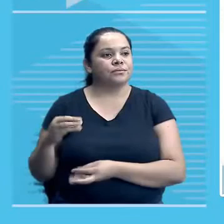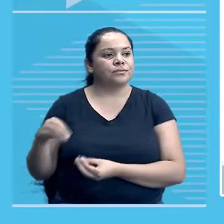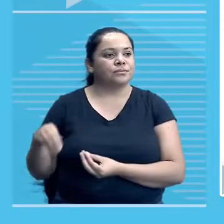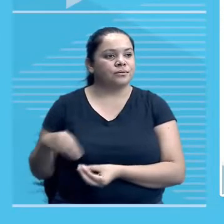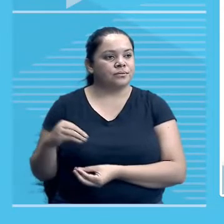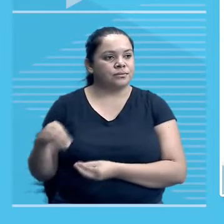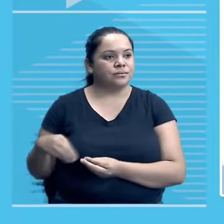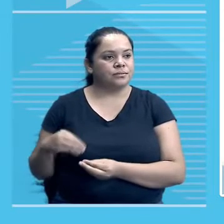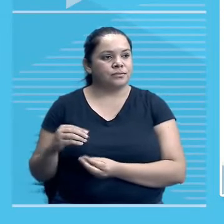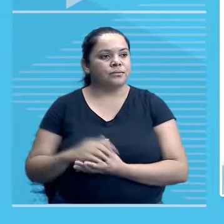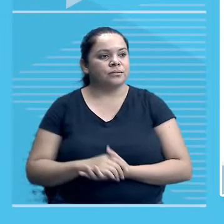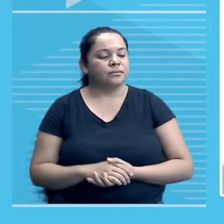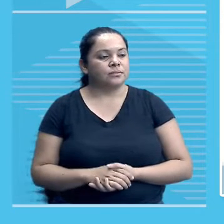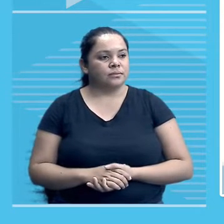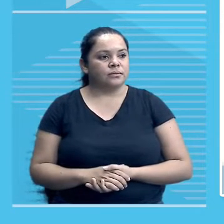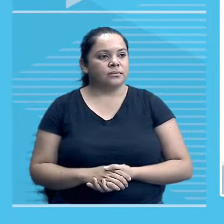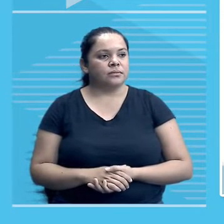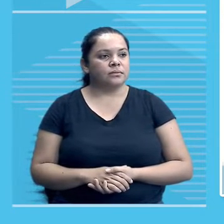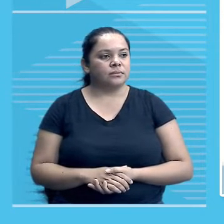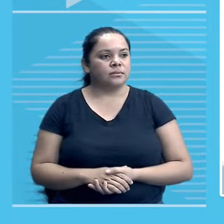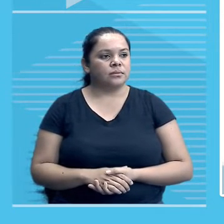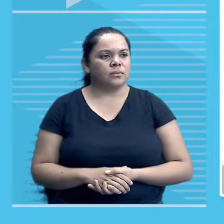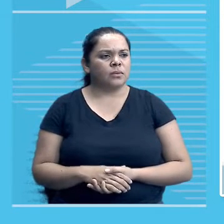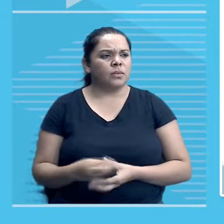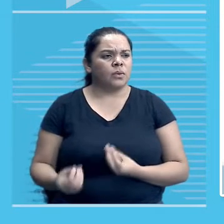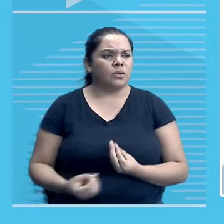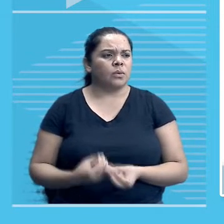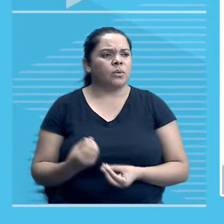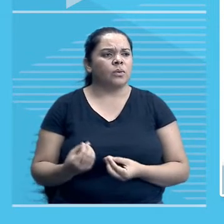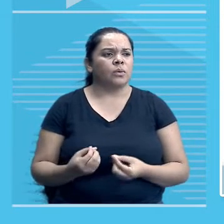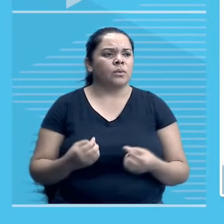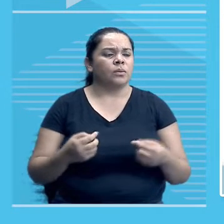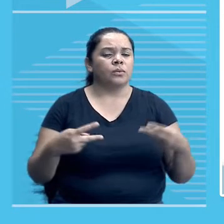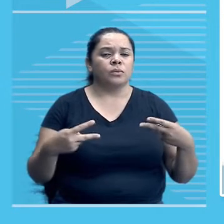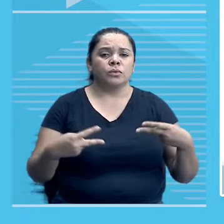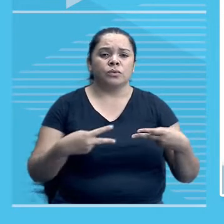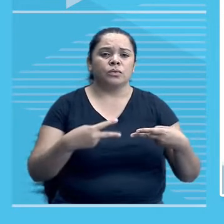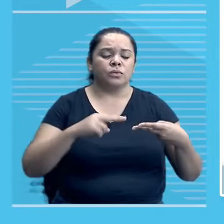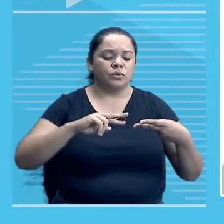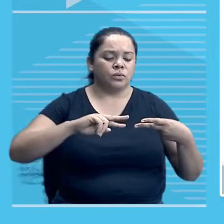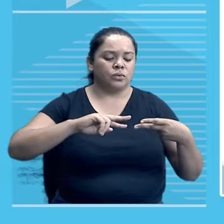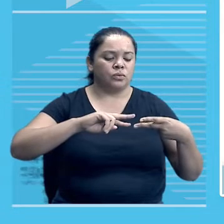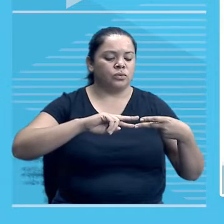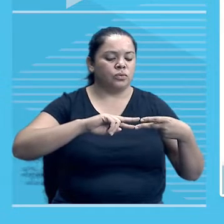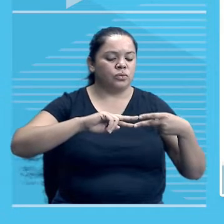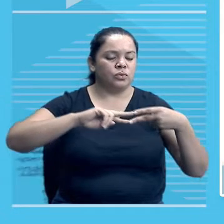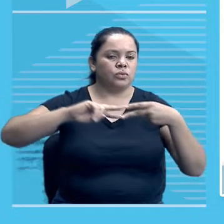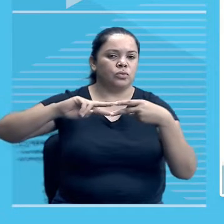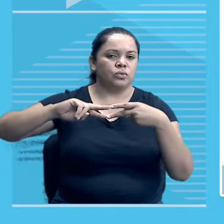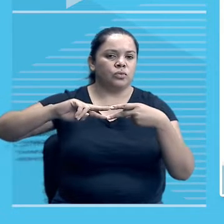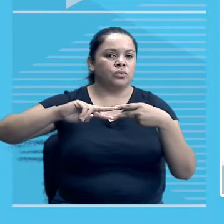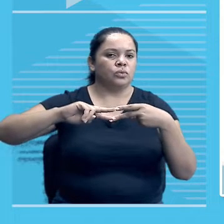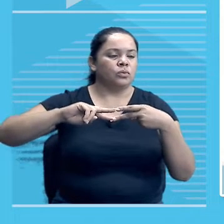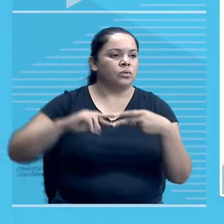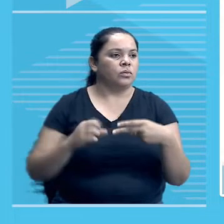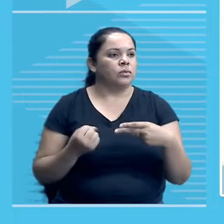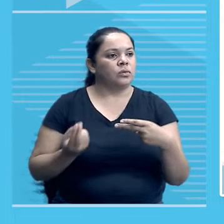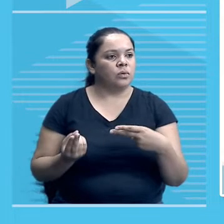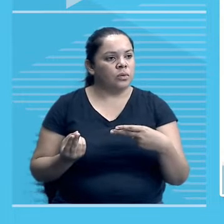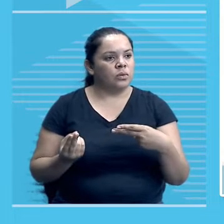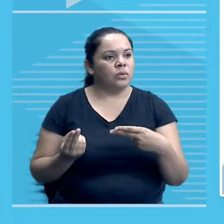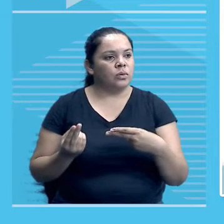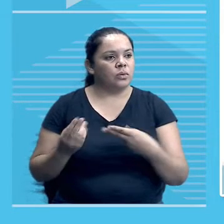Professor, quando é que um sal é duplo ou misto? É quando ele tem dois cátions ou dois ânions. Eu vou até mostrar aqui para vocês,